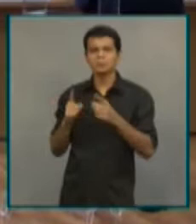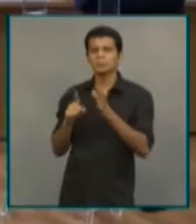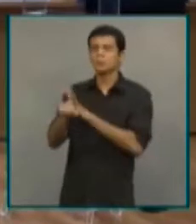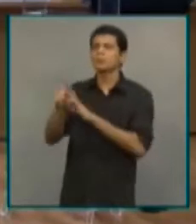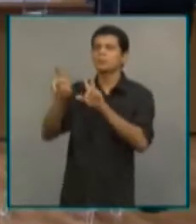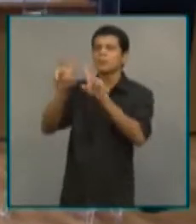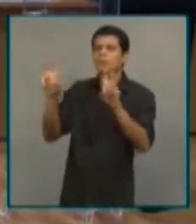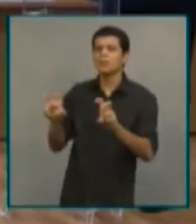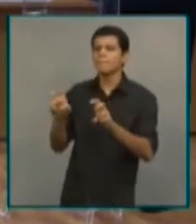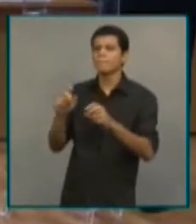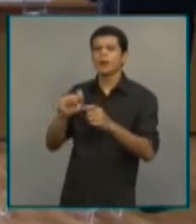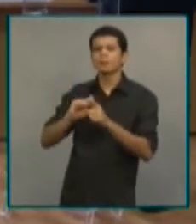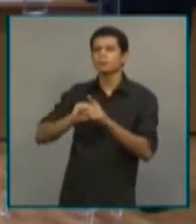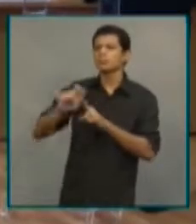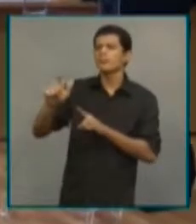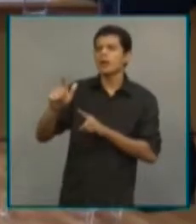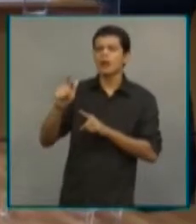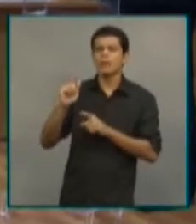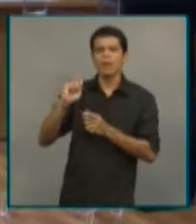Senhores.